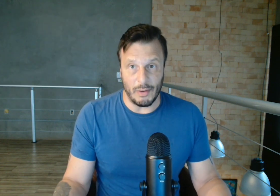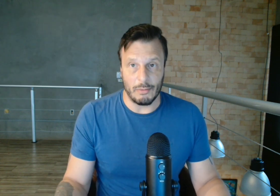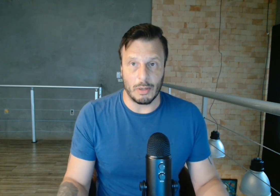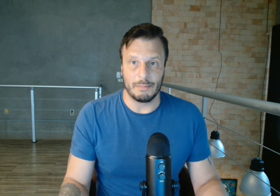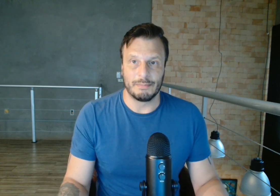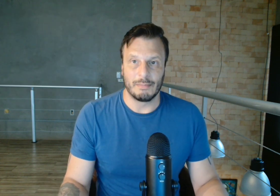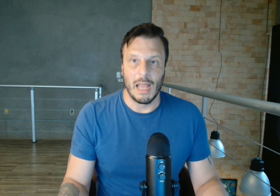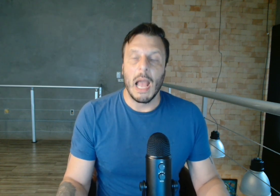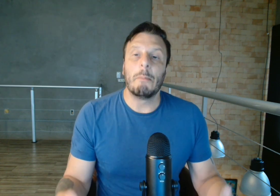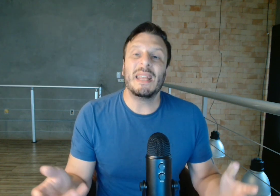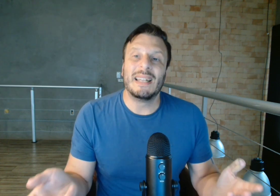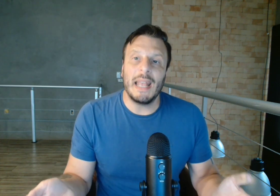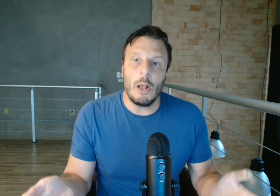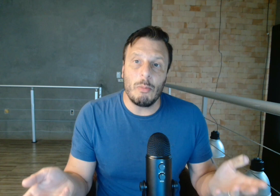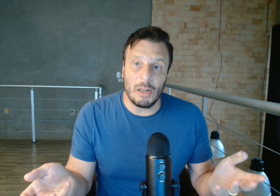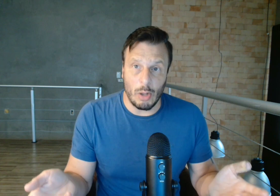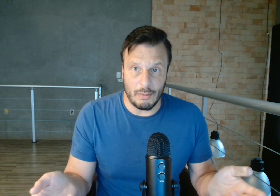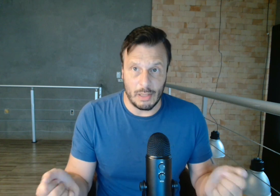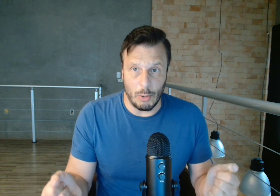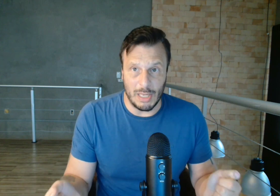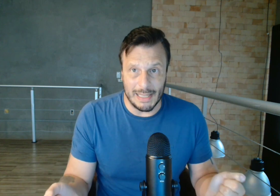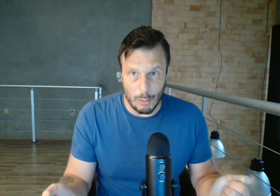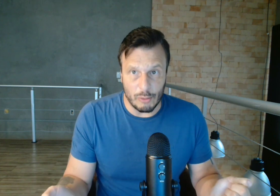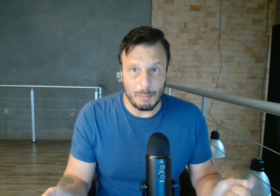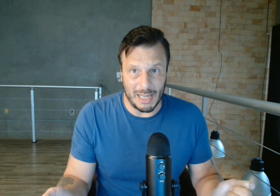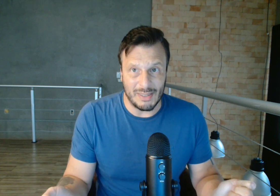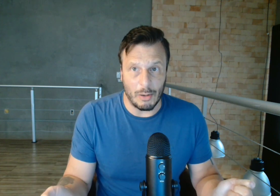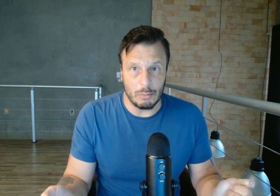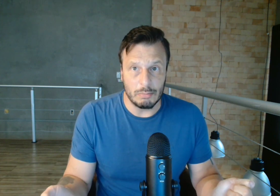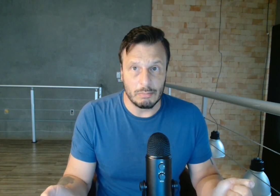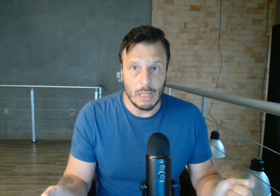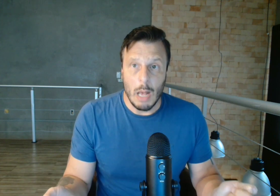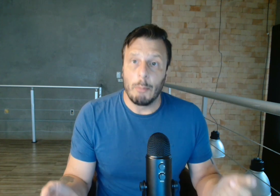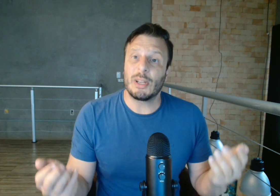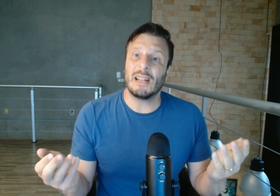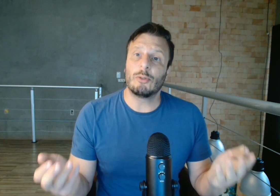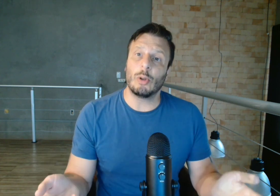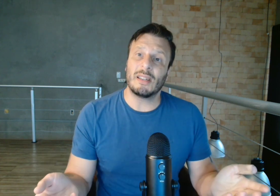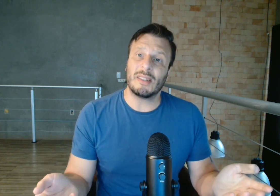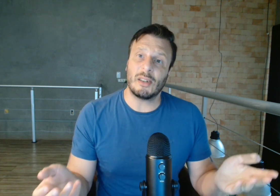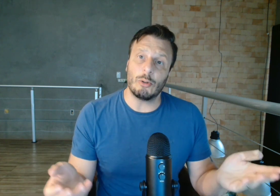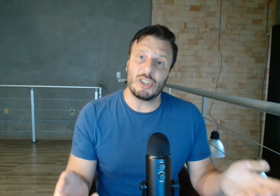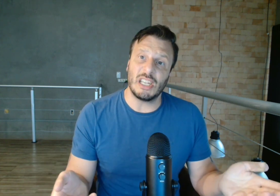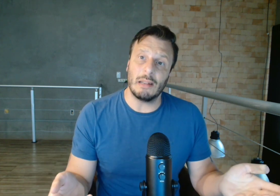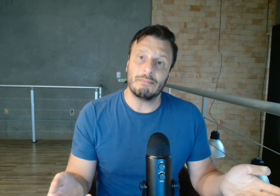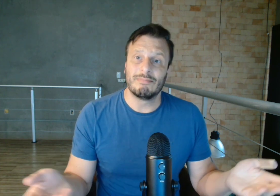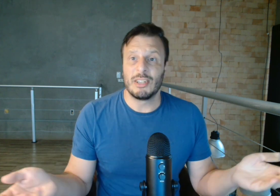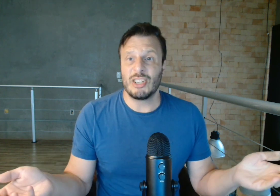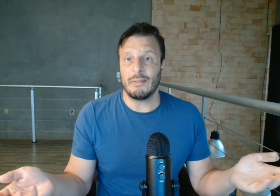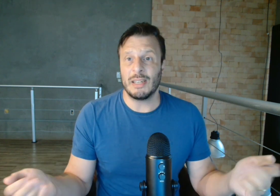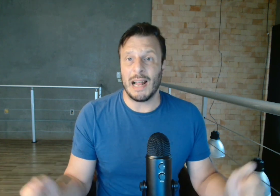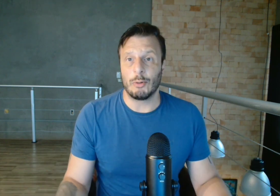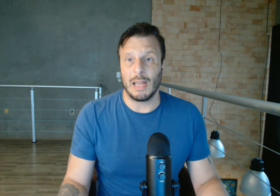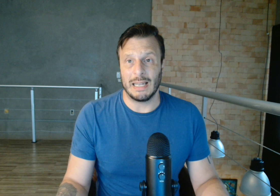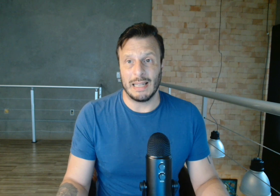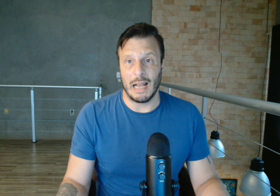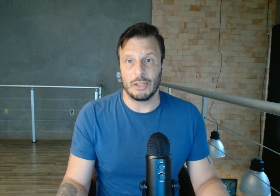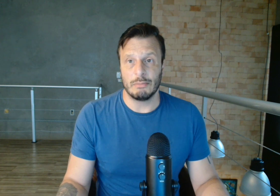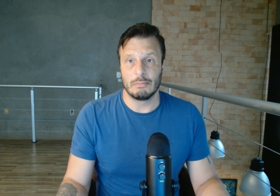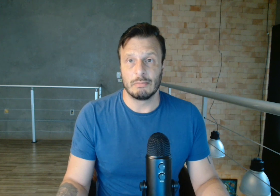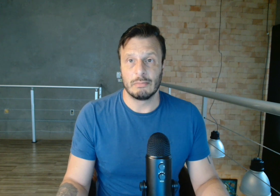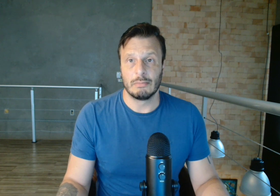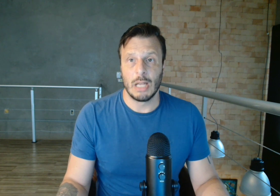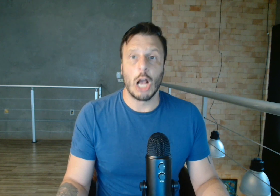por favor, me dê uma nova teoria da conspiração, porque todas as que eu tinha já viraram